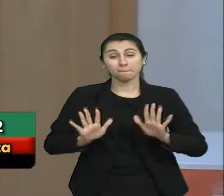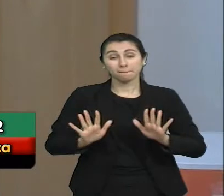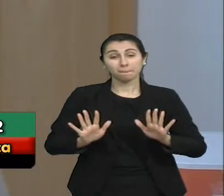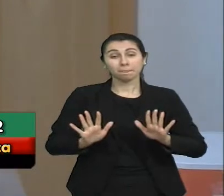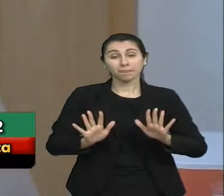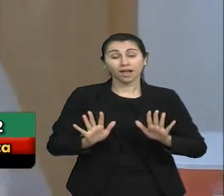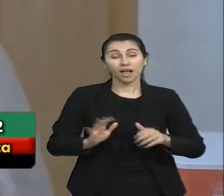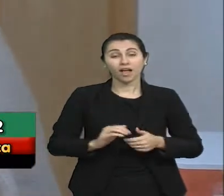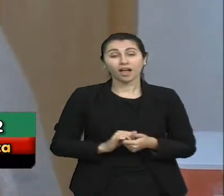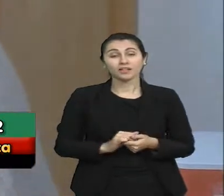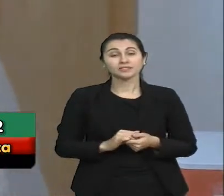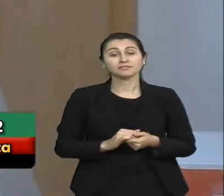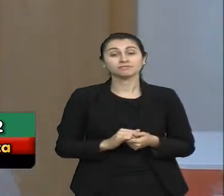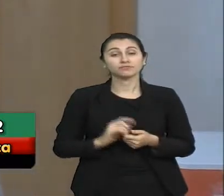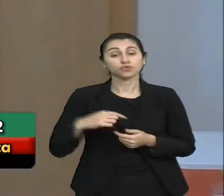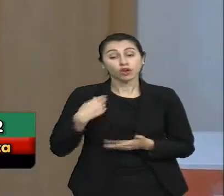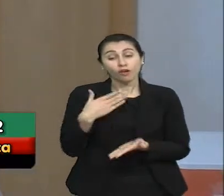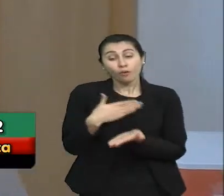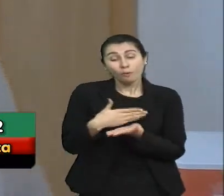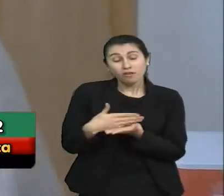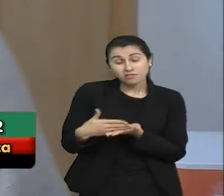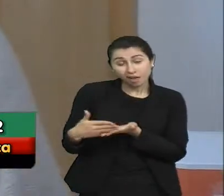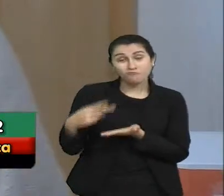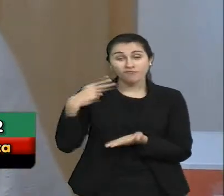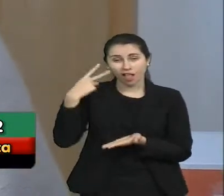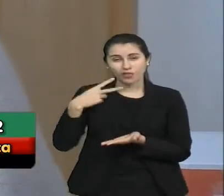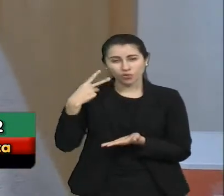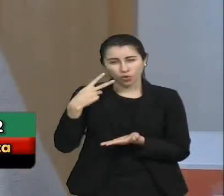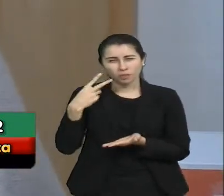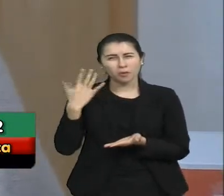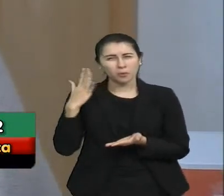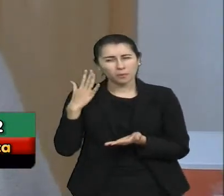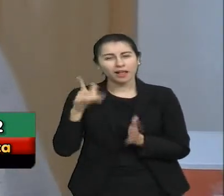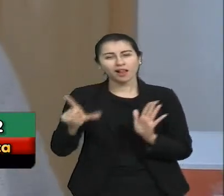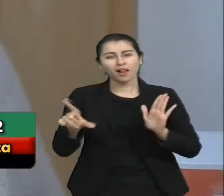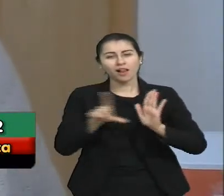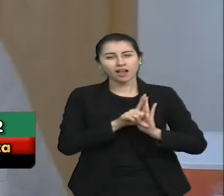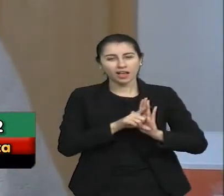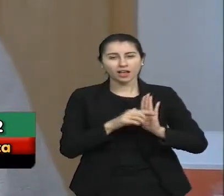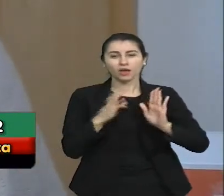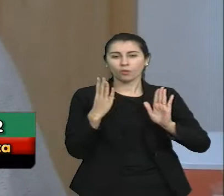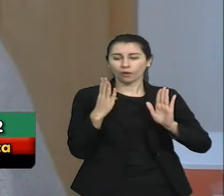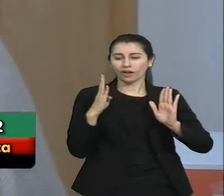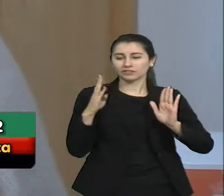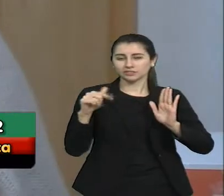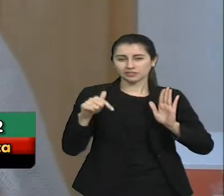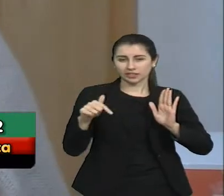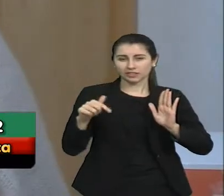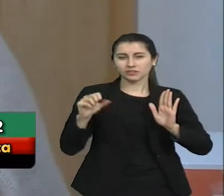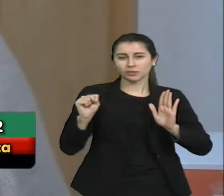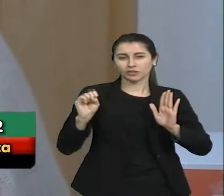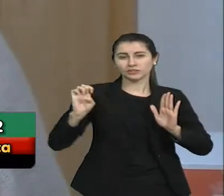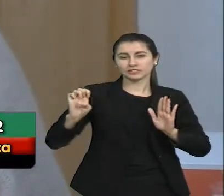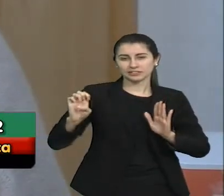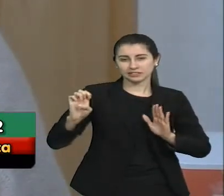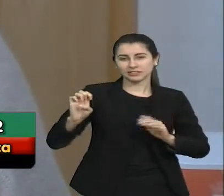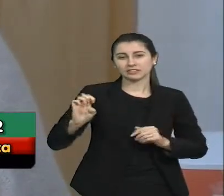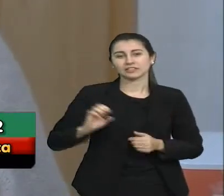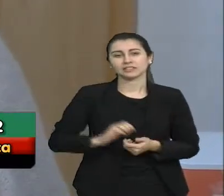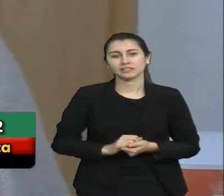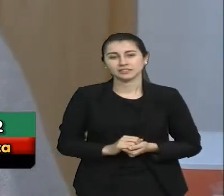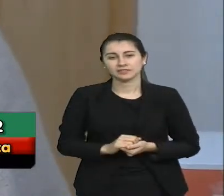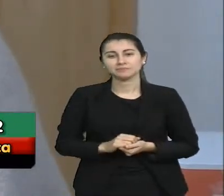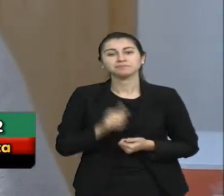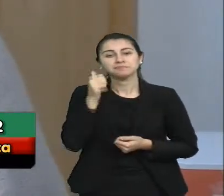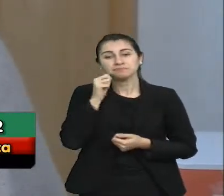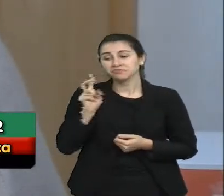a gente começou, vereadora, trabalhando no mês de julho na Lei Municipal 4785 de 2016, senhora